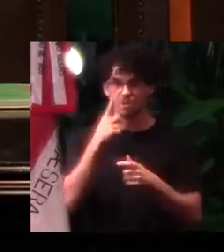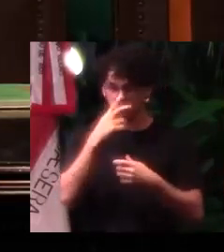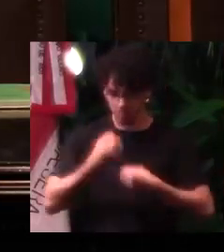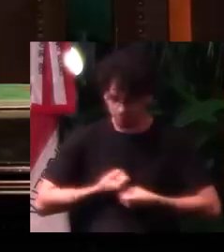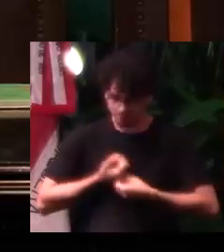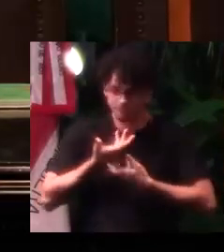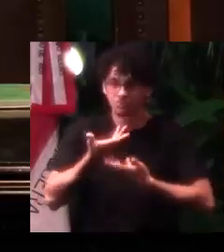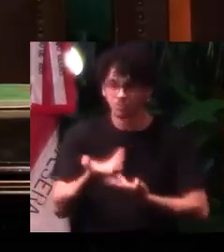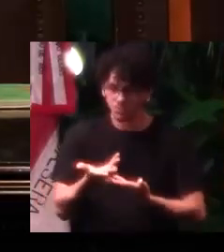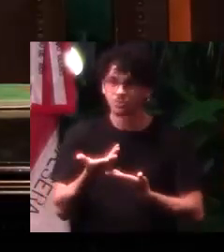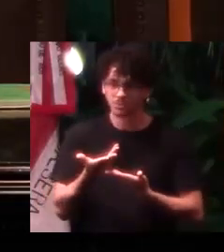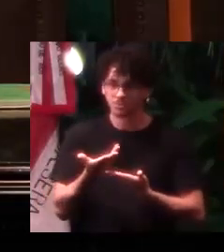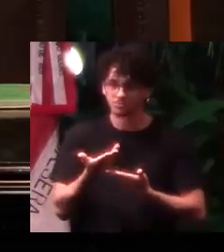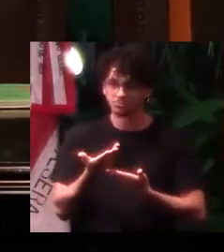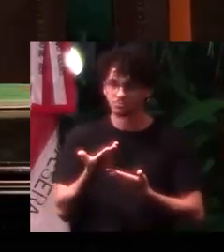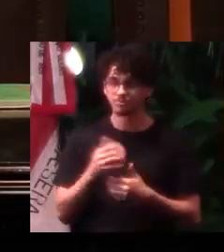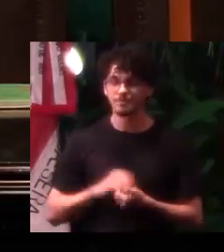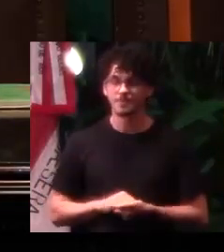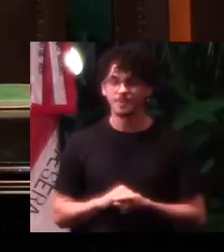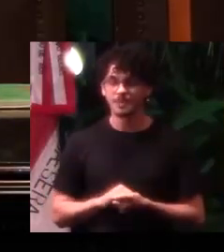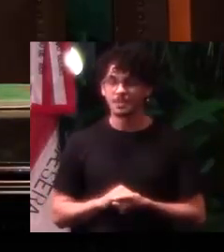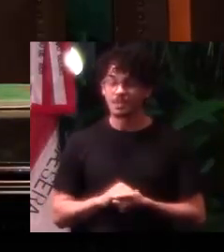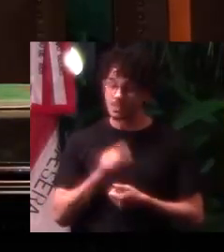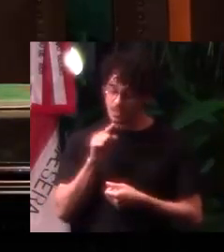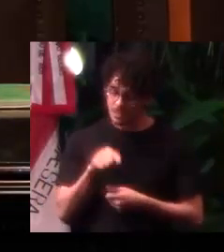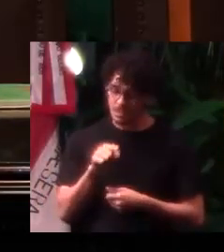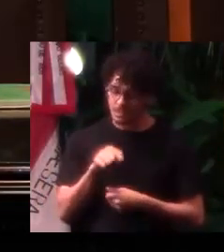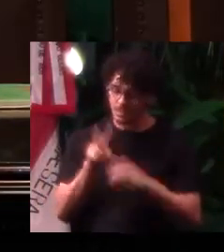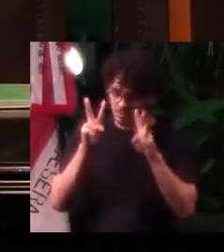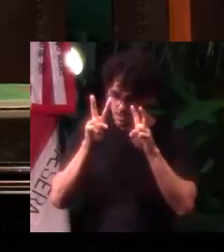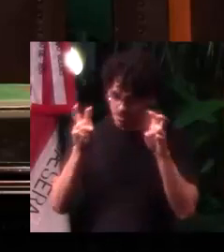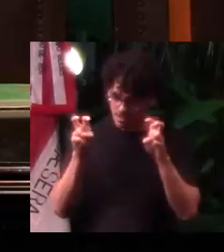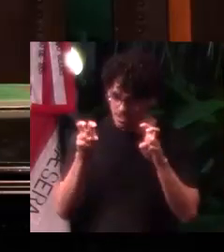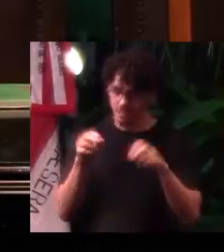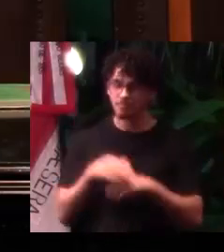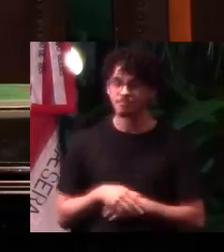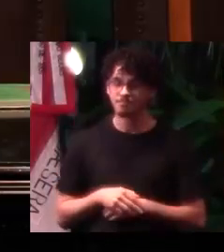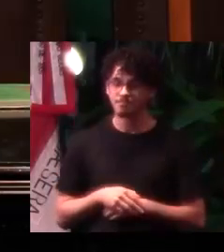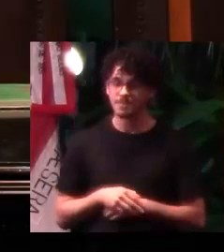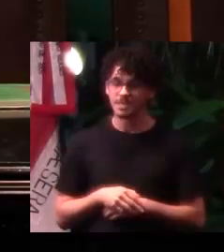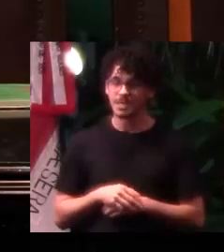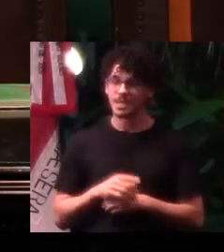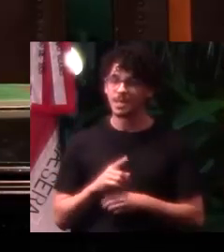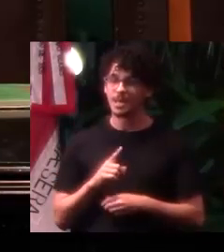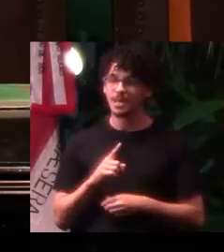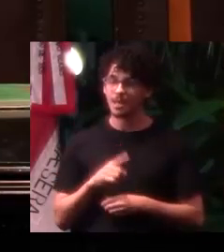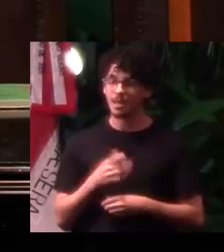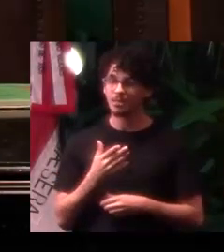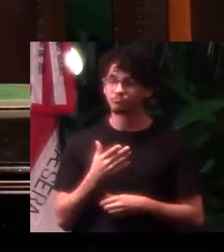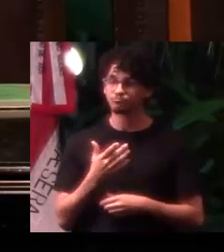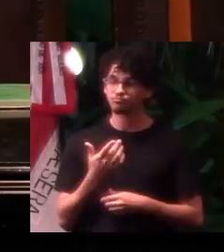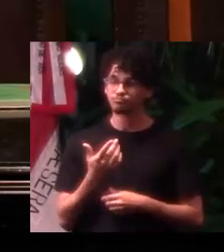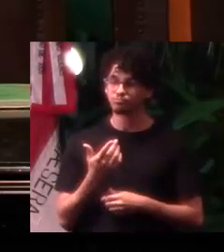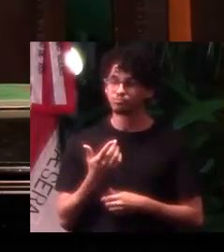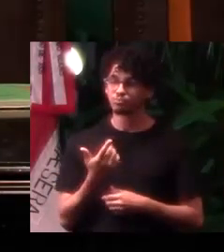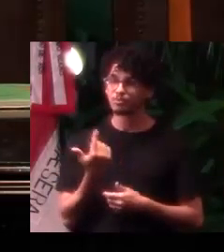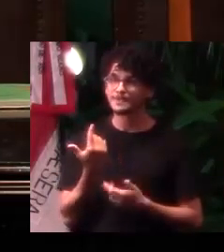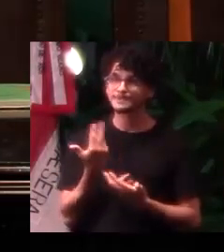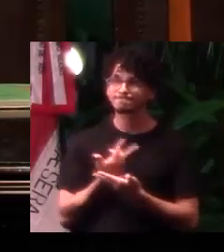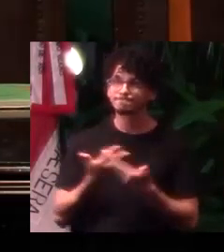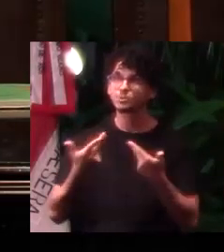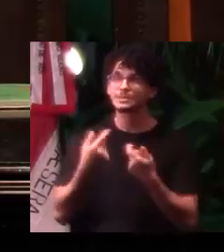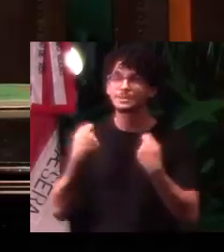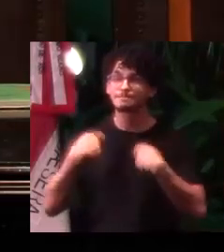e perante os tribunais. E esta é uma questão que, a meu ver, não pode nunca